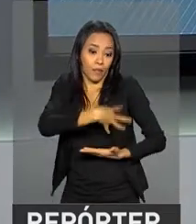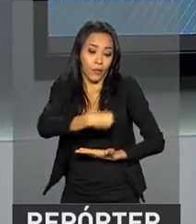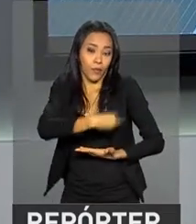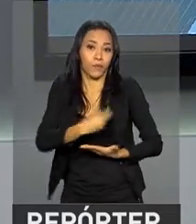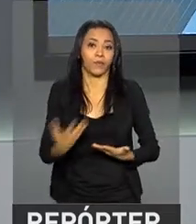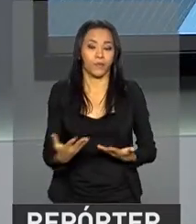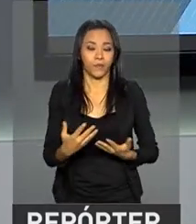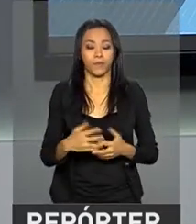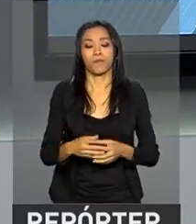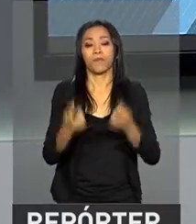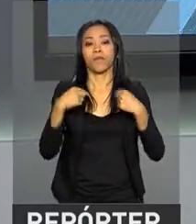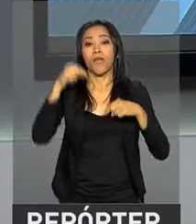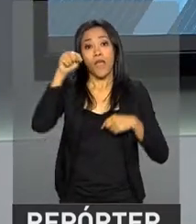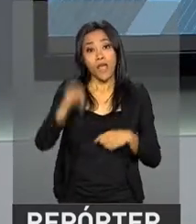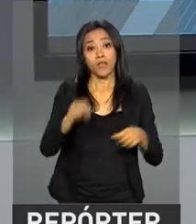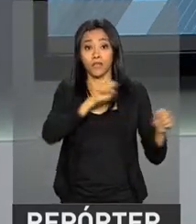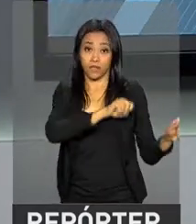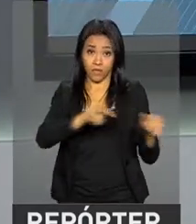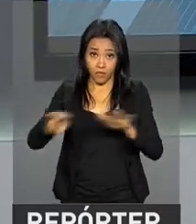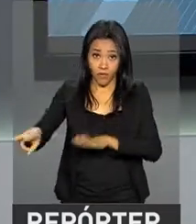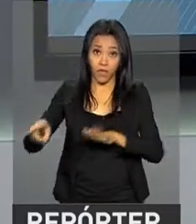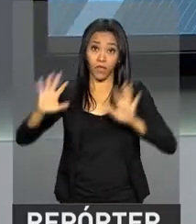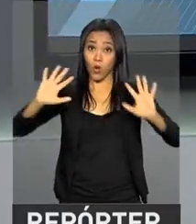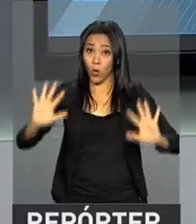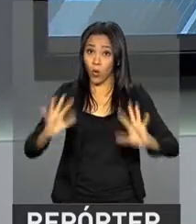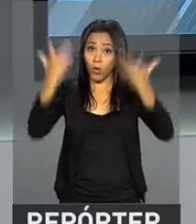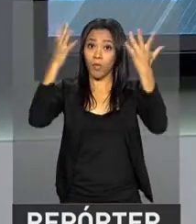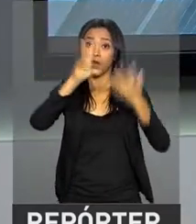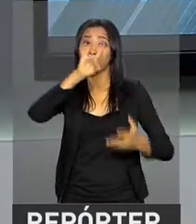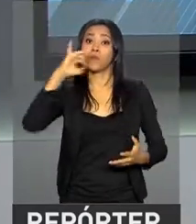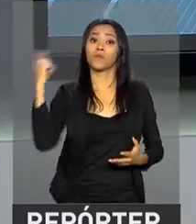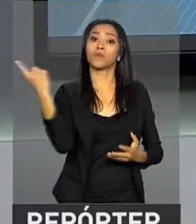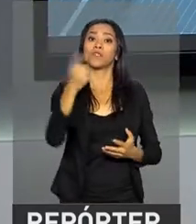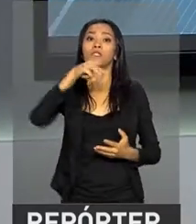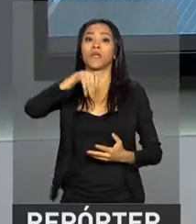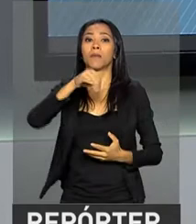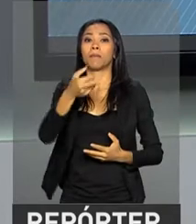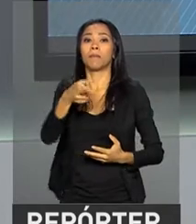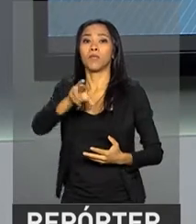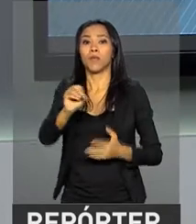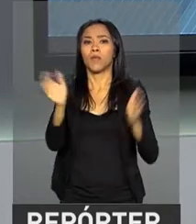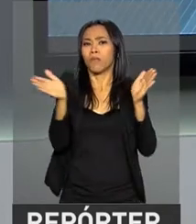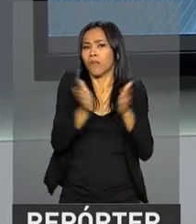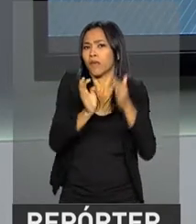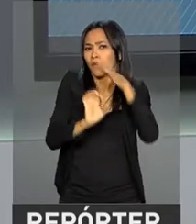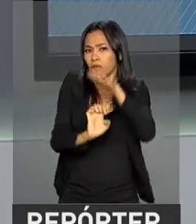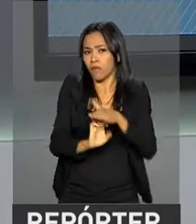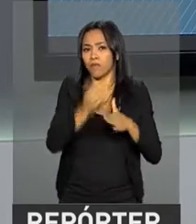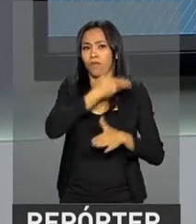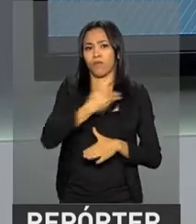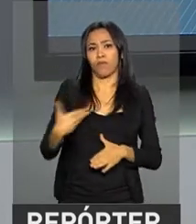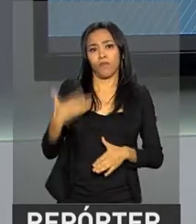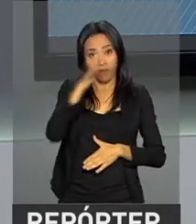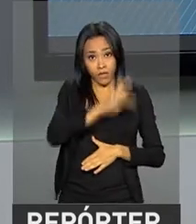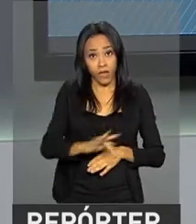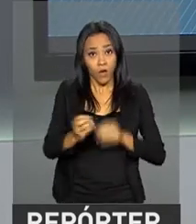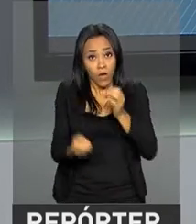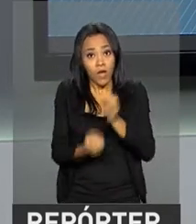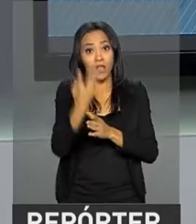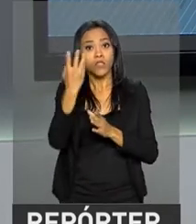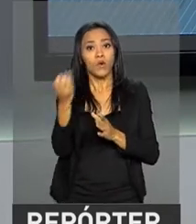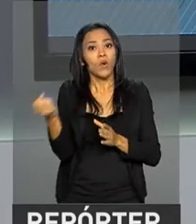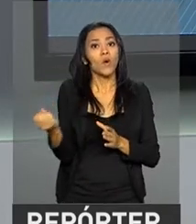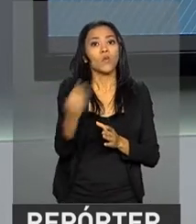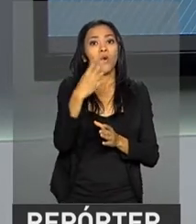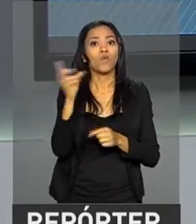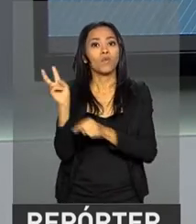nesta semana quando foi comemorado o dia da micro e pequena empresa o governo federal lançou um novo programa de crédito para o setor